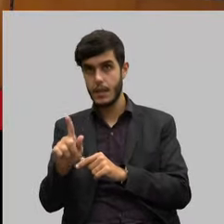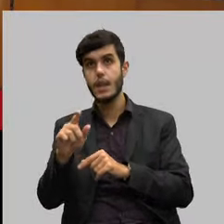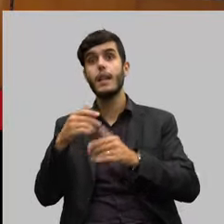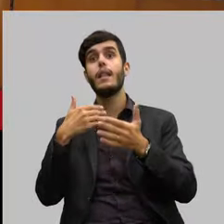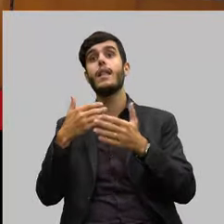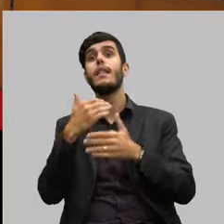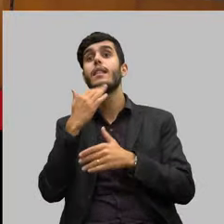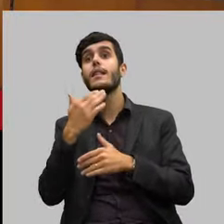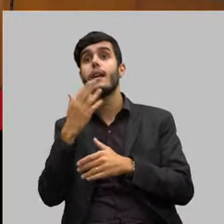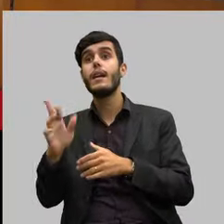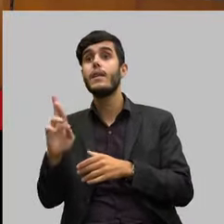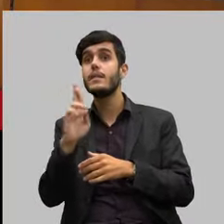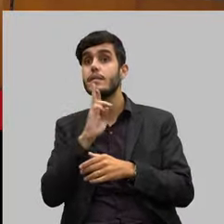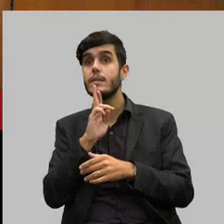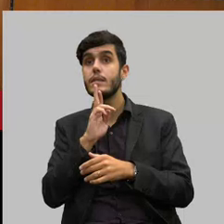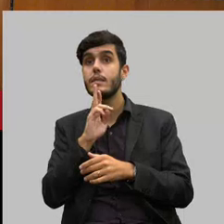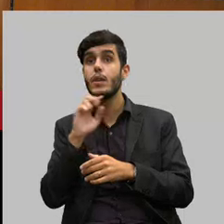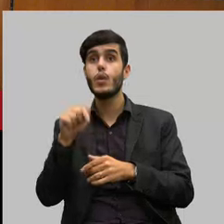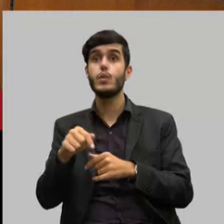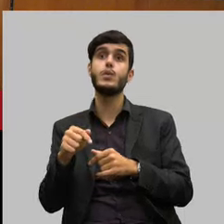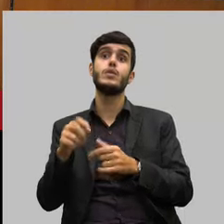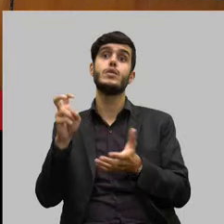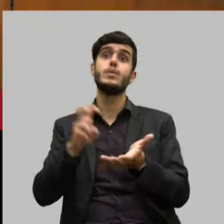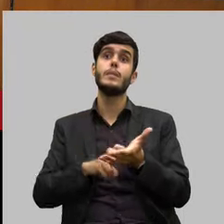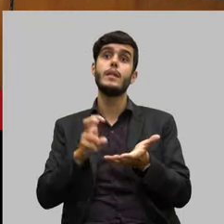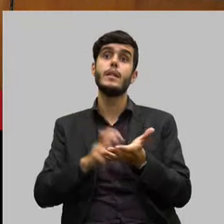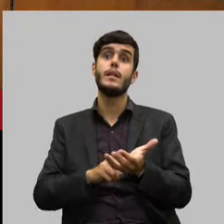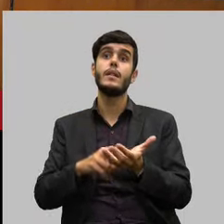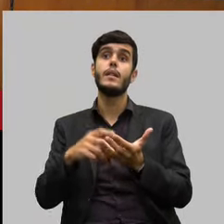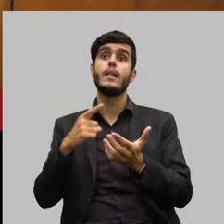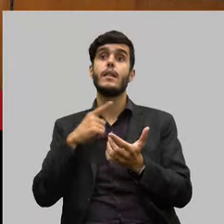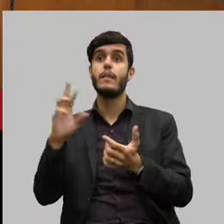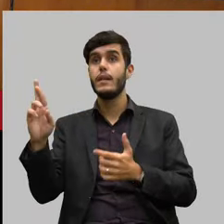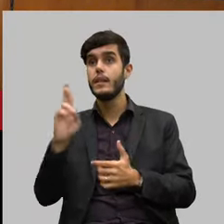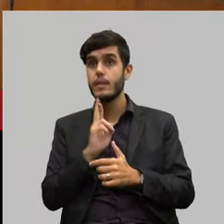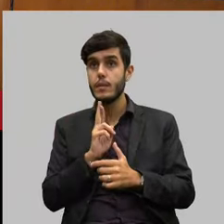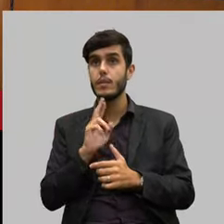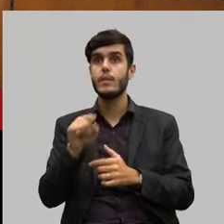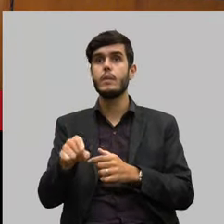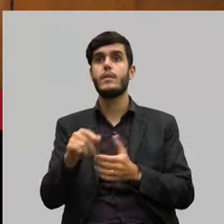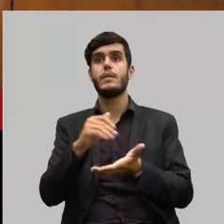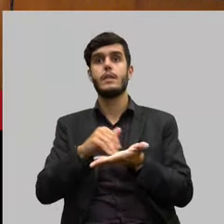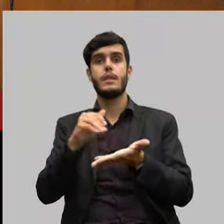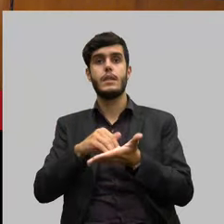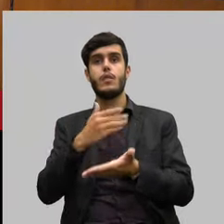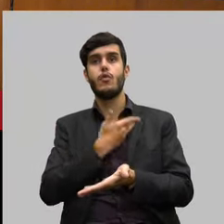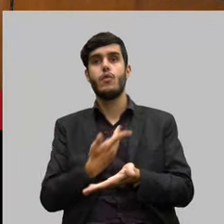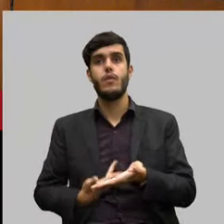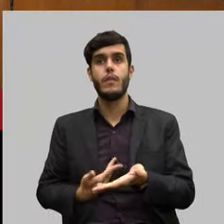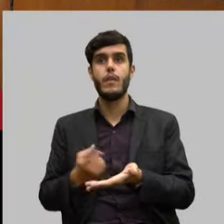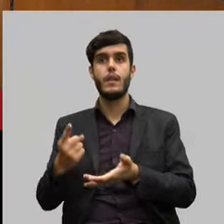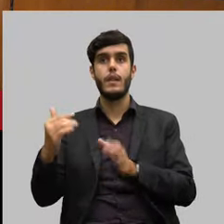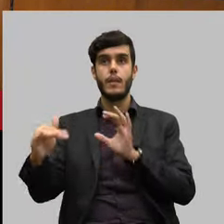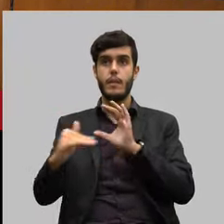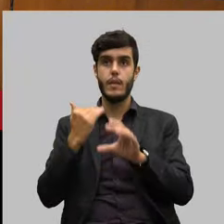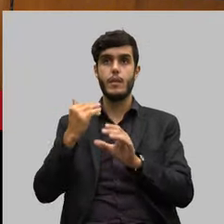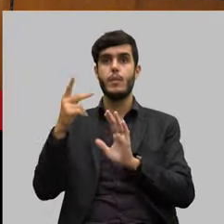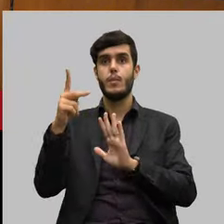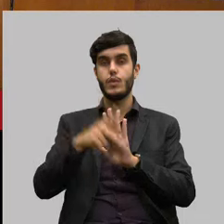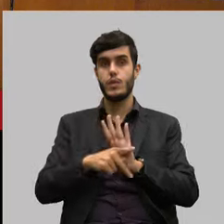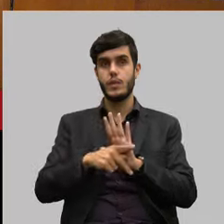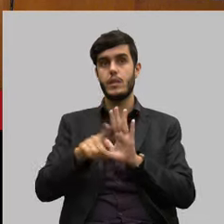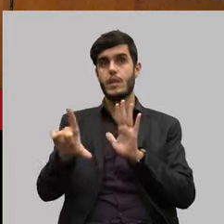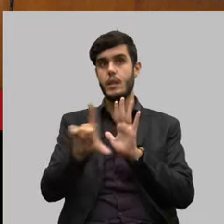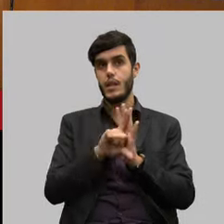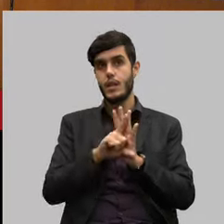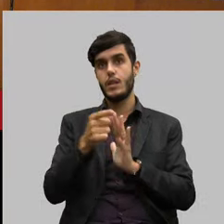responde hoje de manhã também não tive respostas do secretário de governo vocês enviaram para cá um projeto de lei que é o